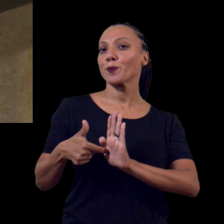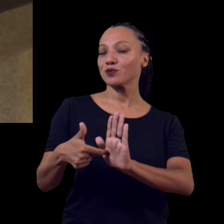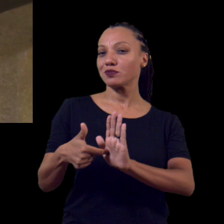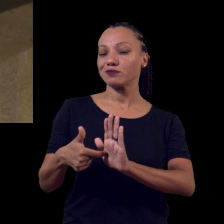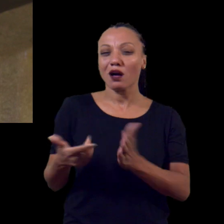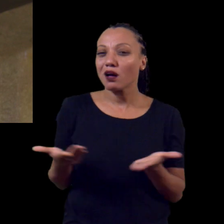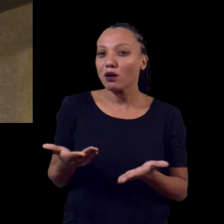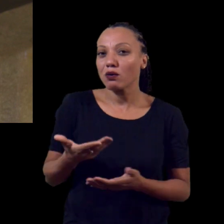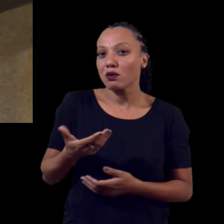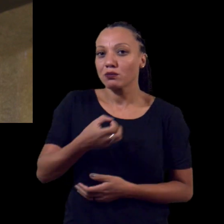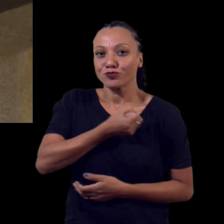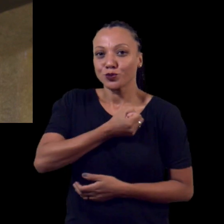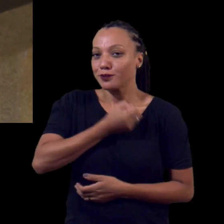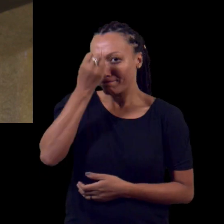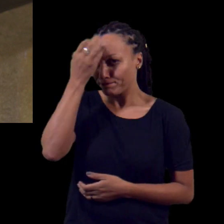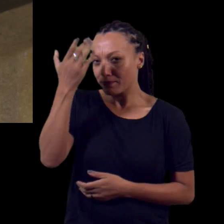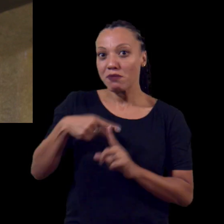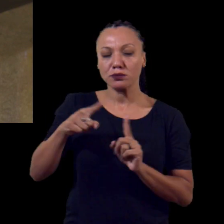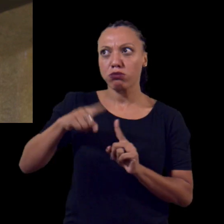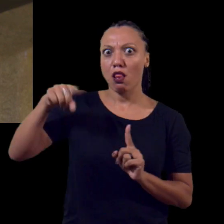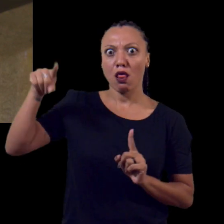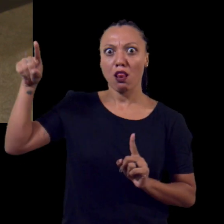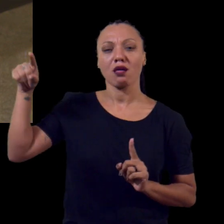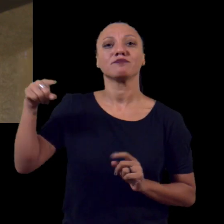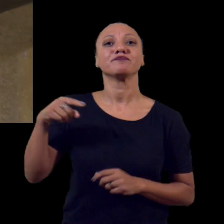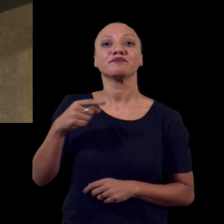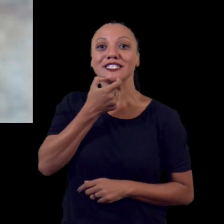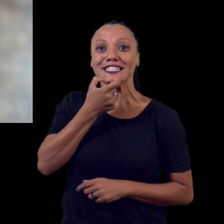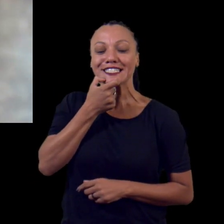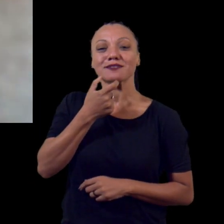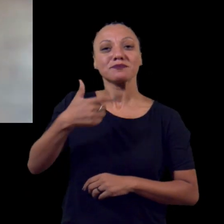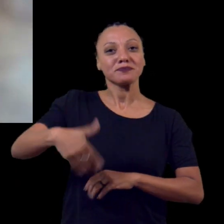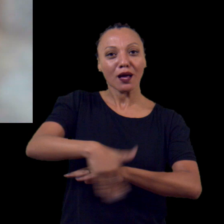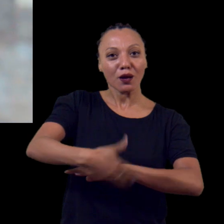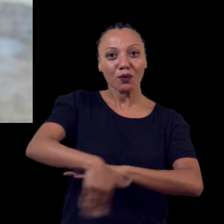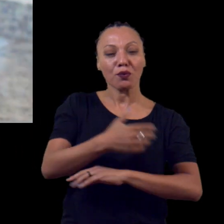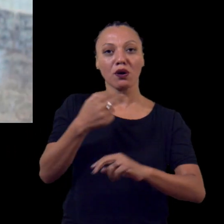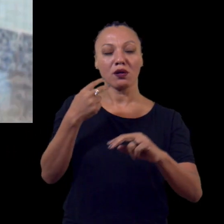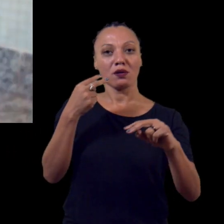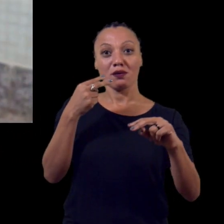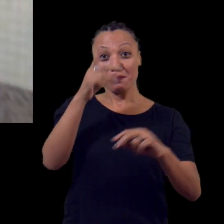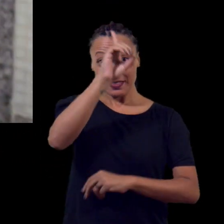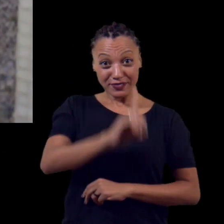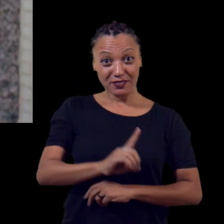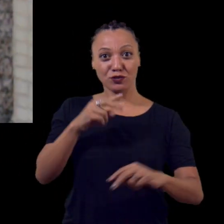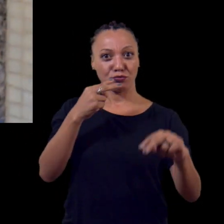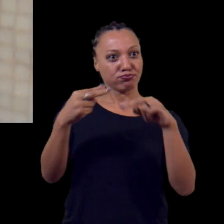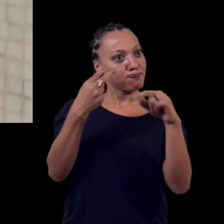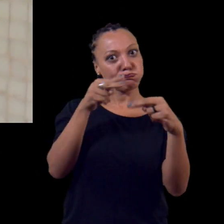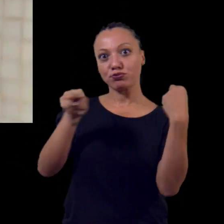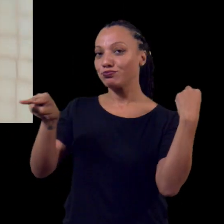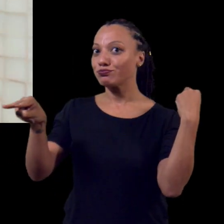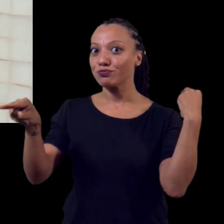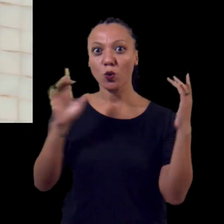ingleses, jamais abordaria uma pessoa com deficiência na rua. Já aconteceu comigo